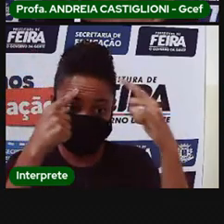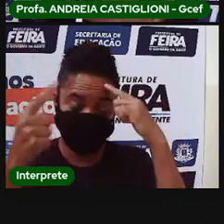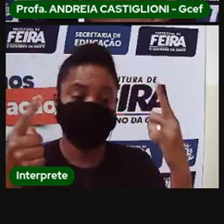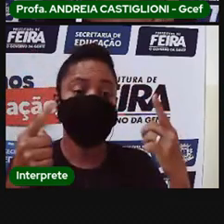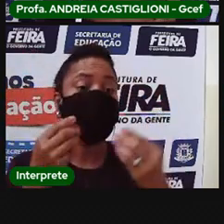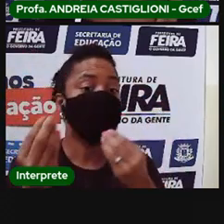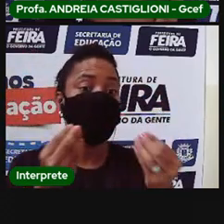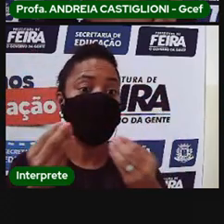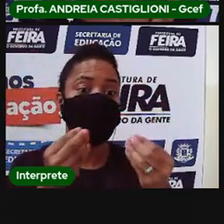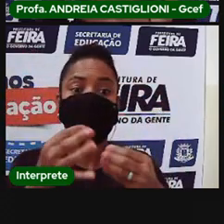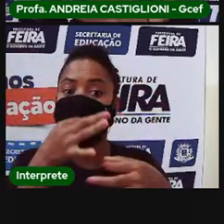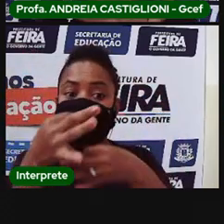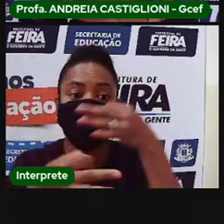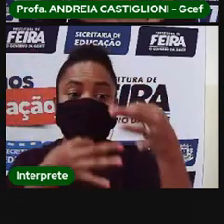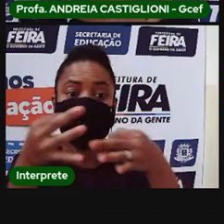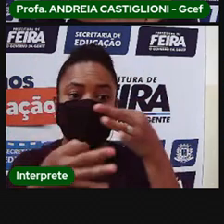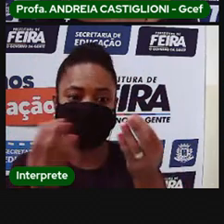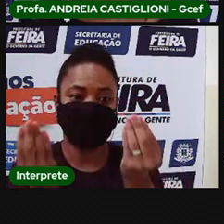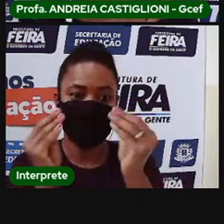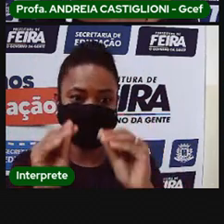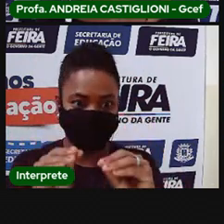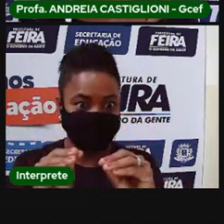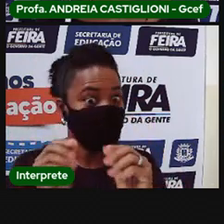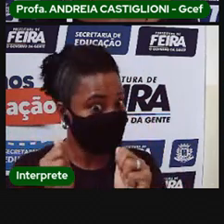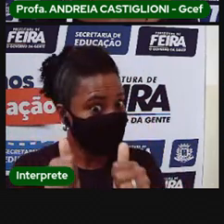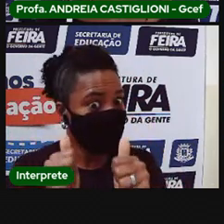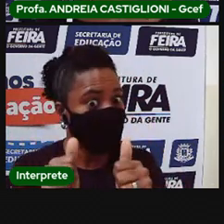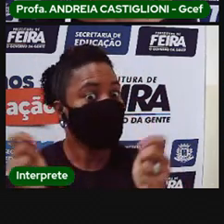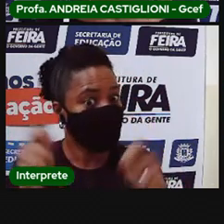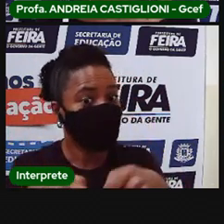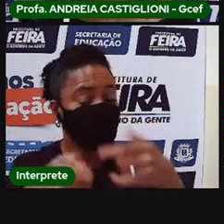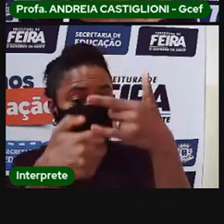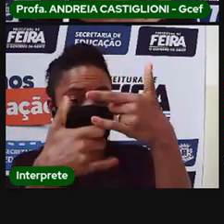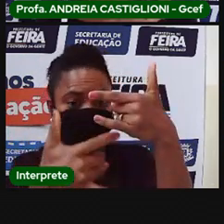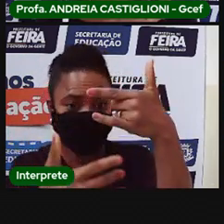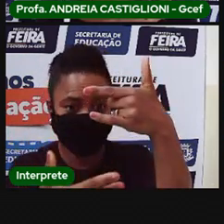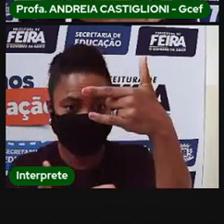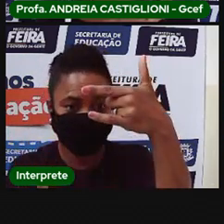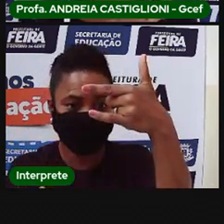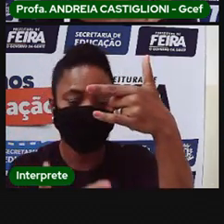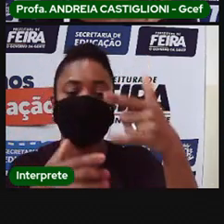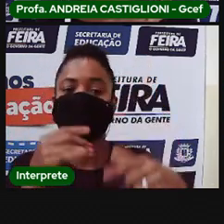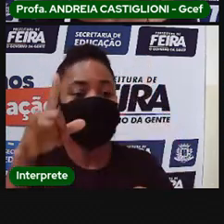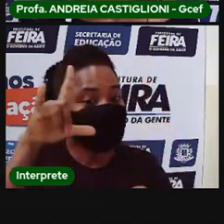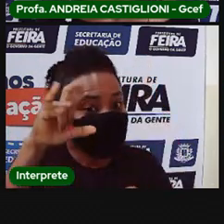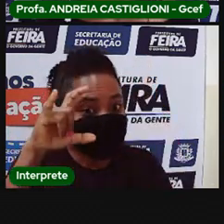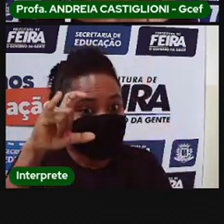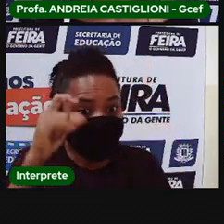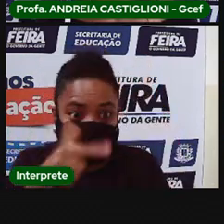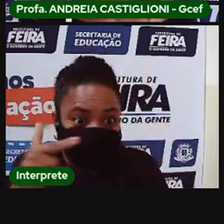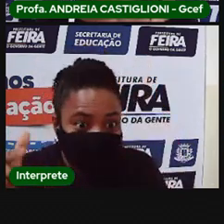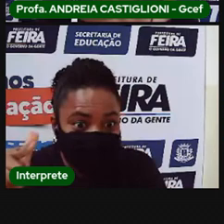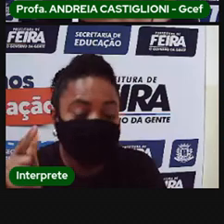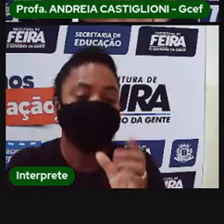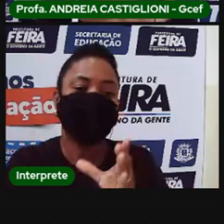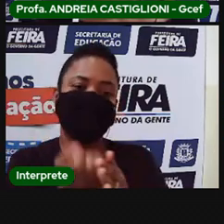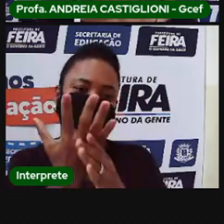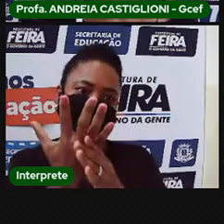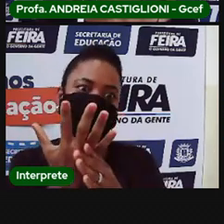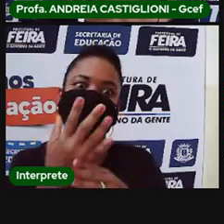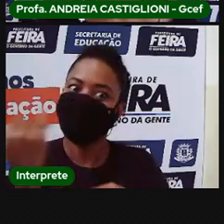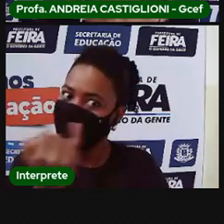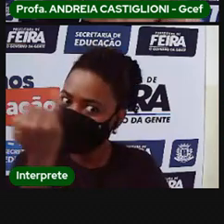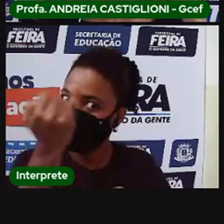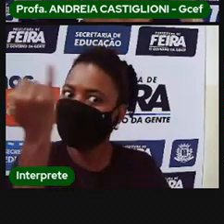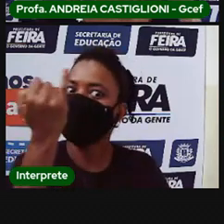perspectiva, a sua opinião, beleza? Postem aí no chat. Quem não tem Insta ainda... Depois vê para fazer,